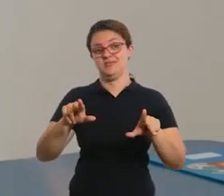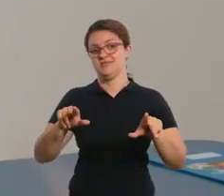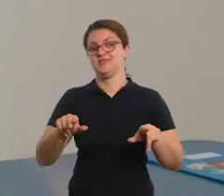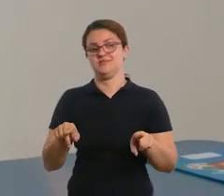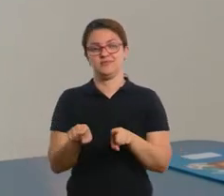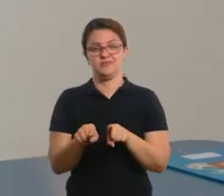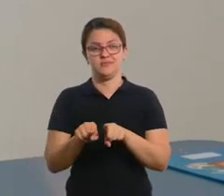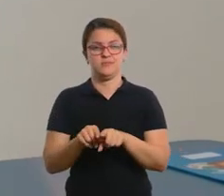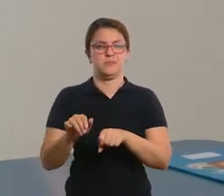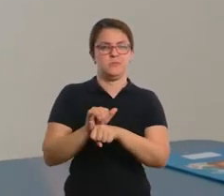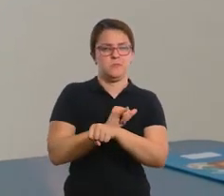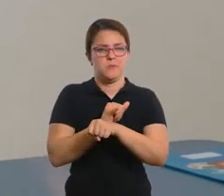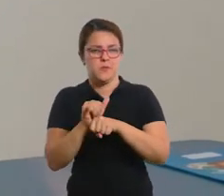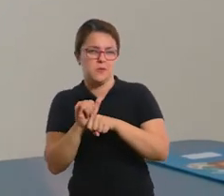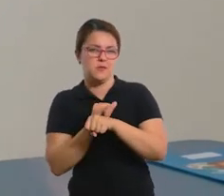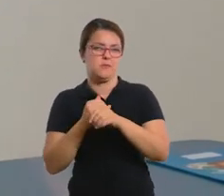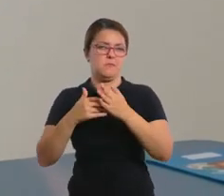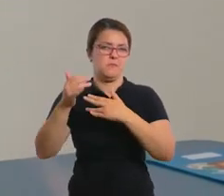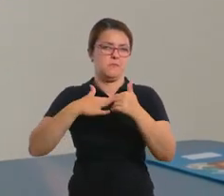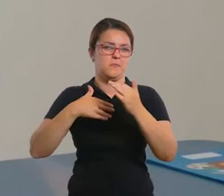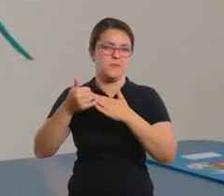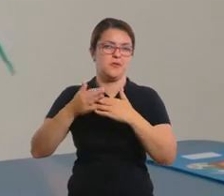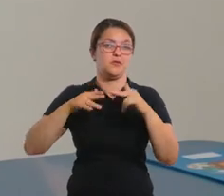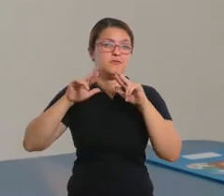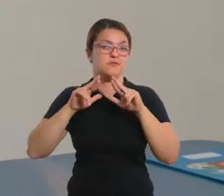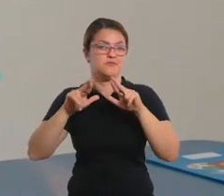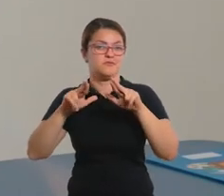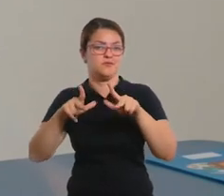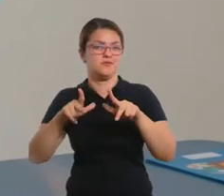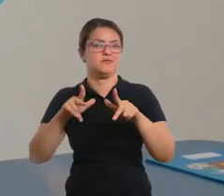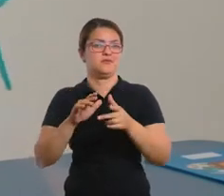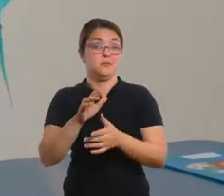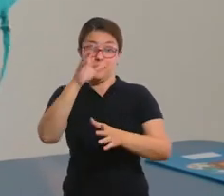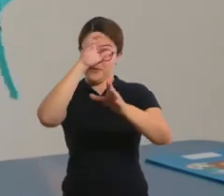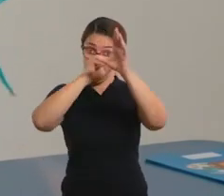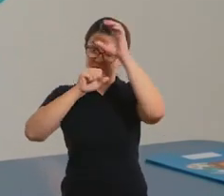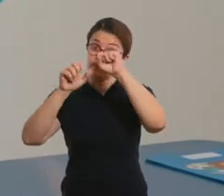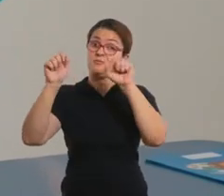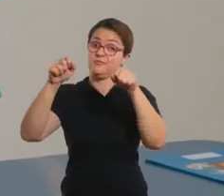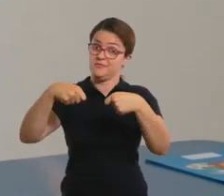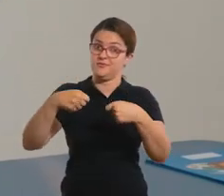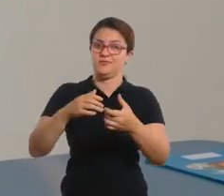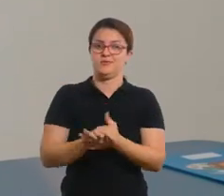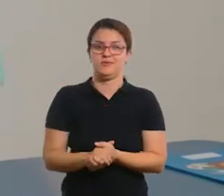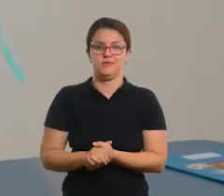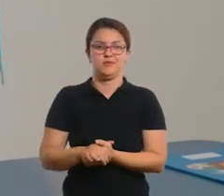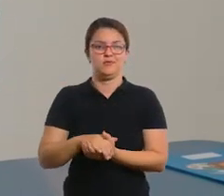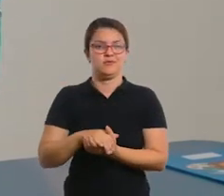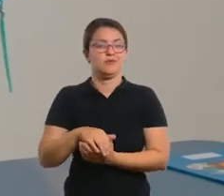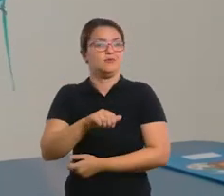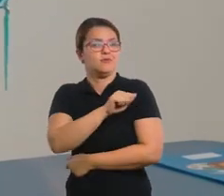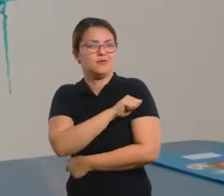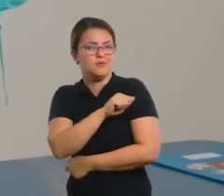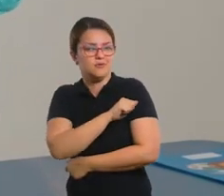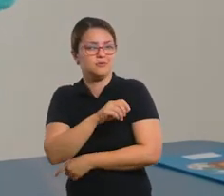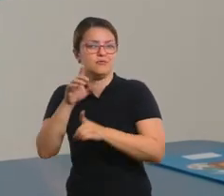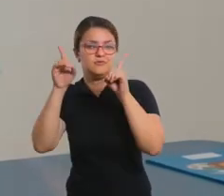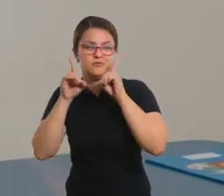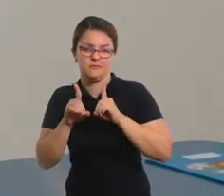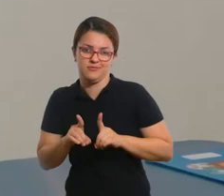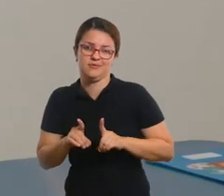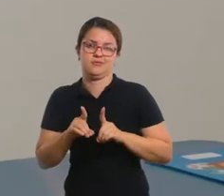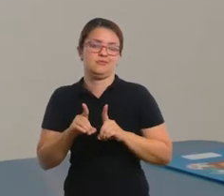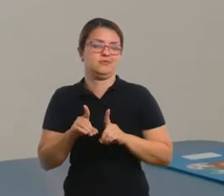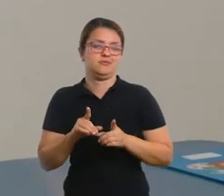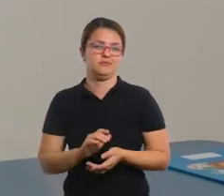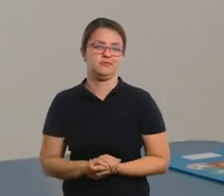precisam de estratégias, métodos de ensino diferentes para aprenderem, que é o caso das nossas crianças com deficiência.